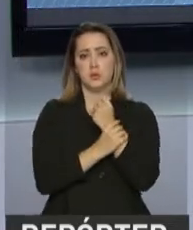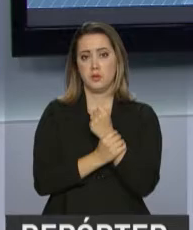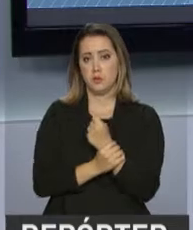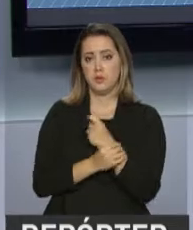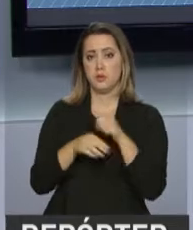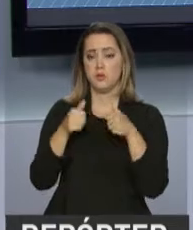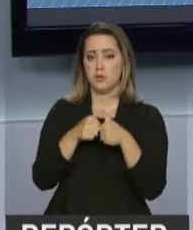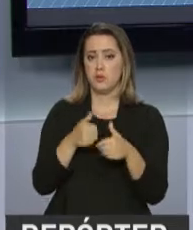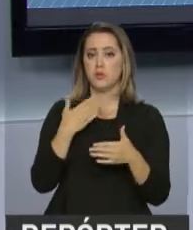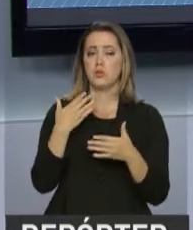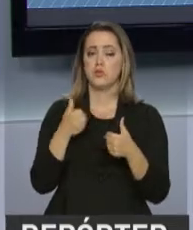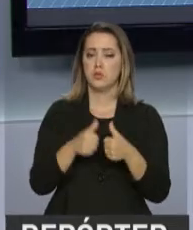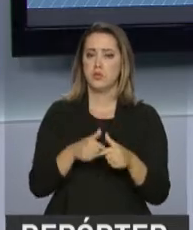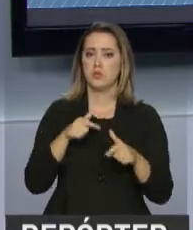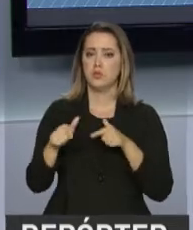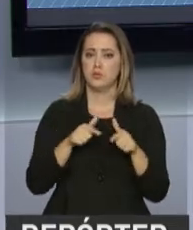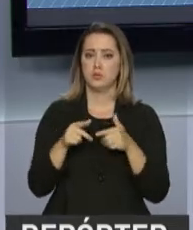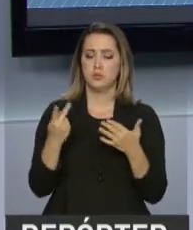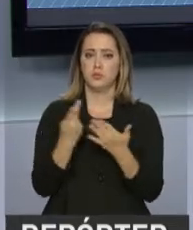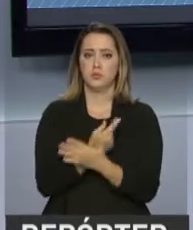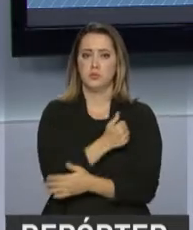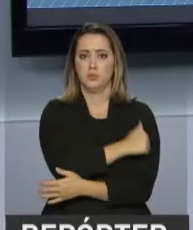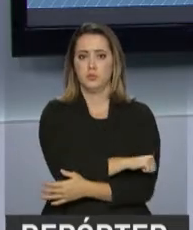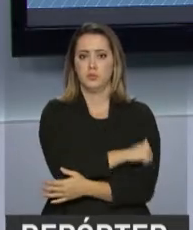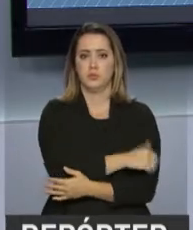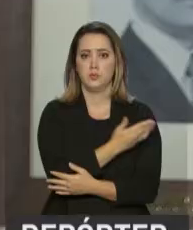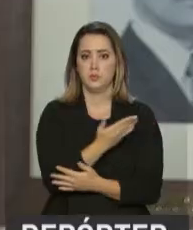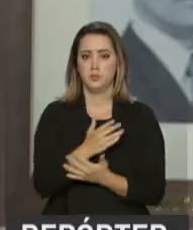Pública, que já estão sendo colocadas em prática no Rio.